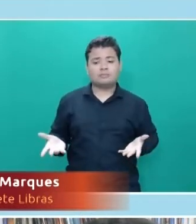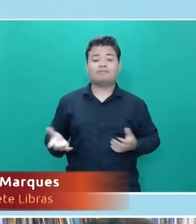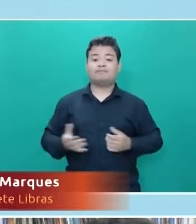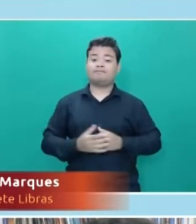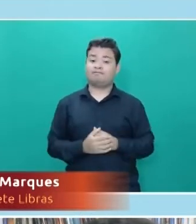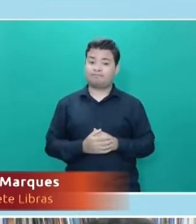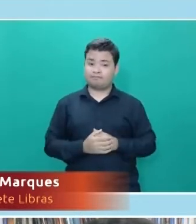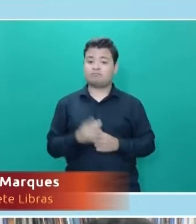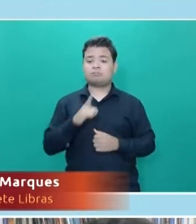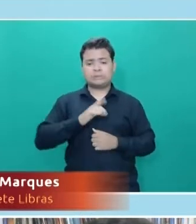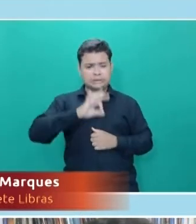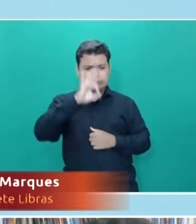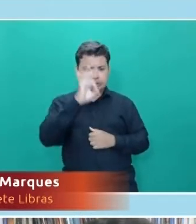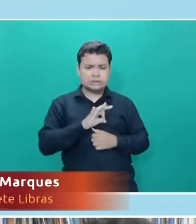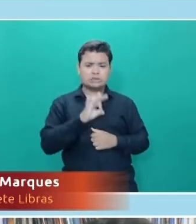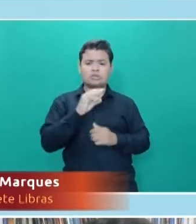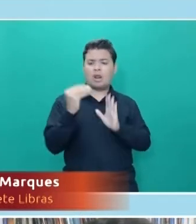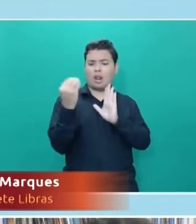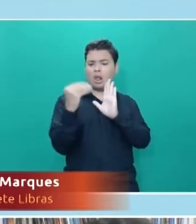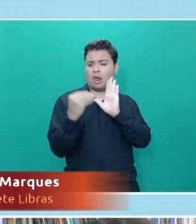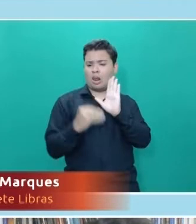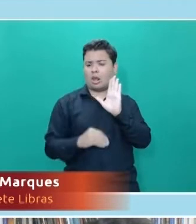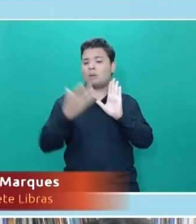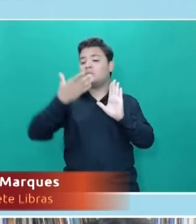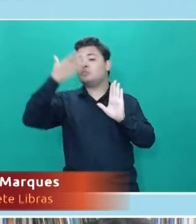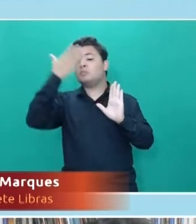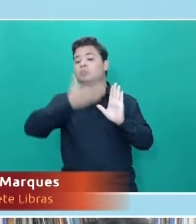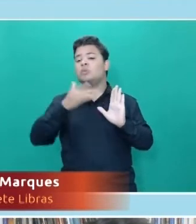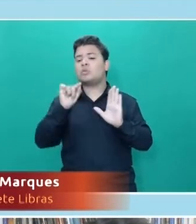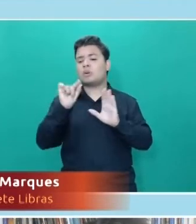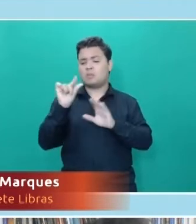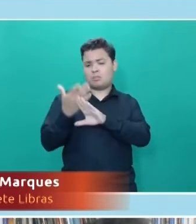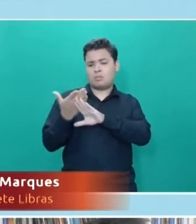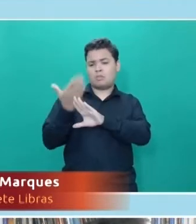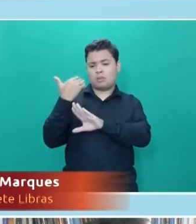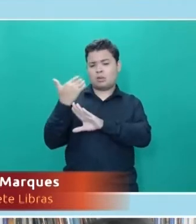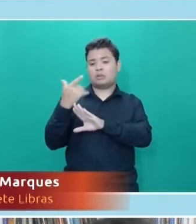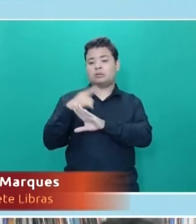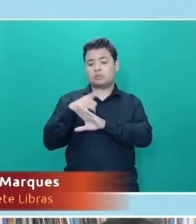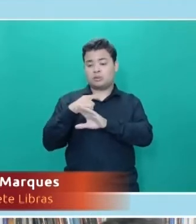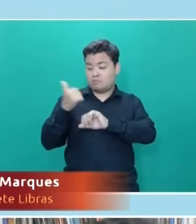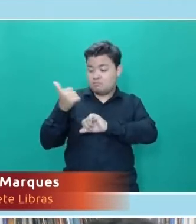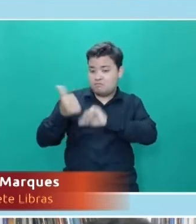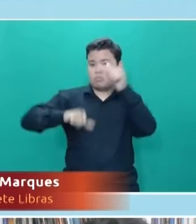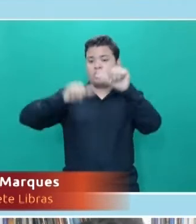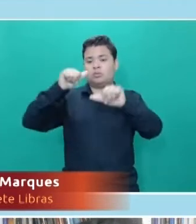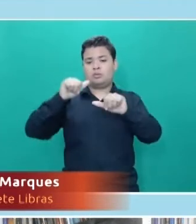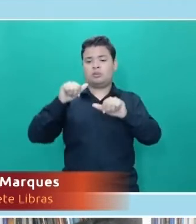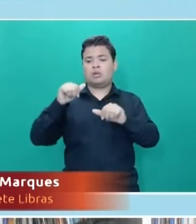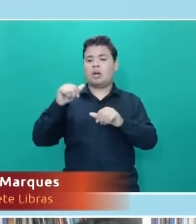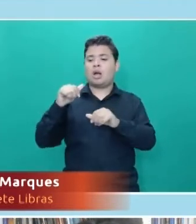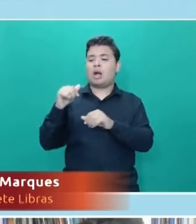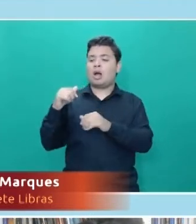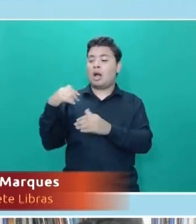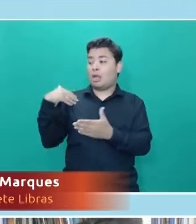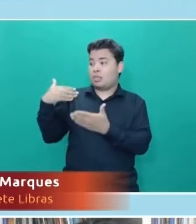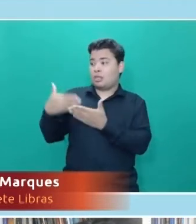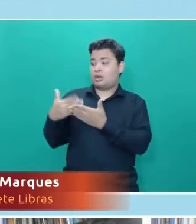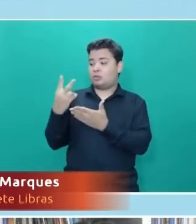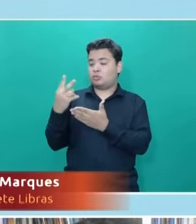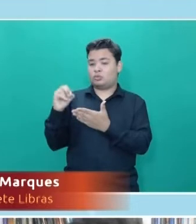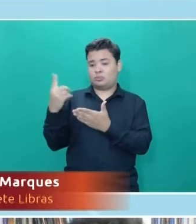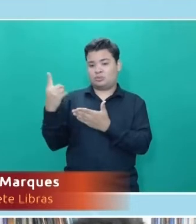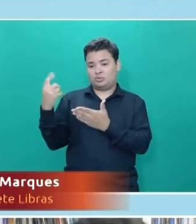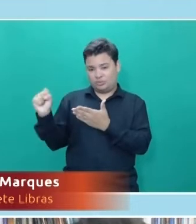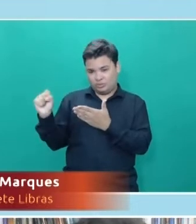ela já foi constatada de que, recentemente, houve uma alteração. Até 2018, a